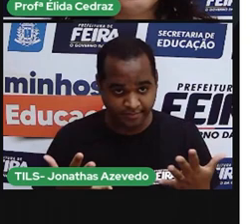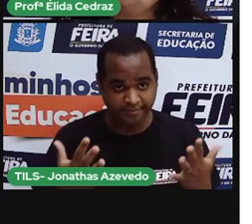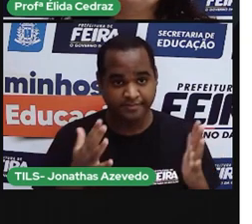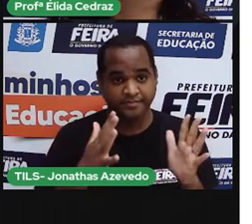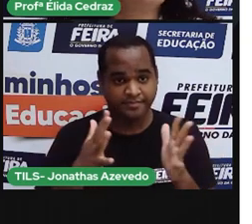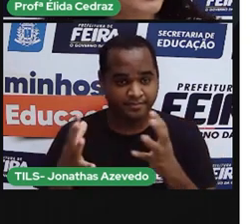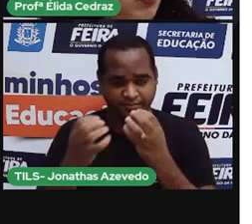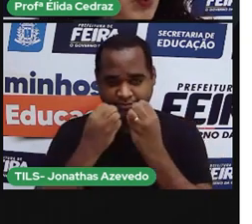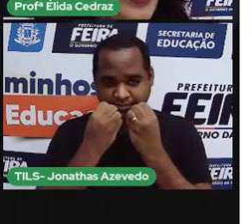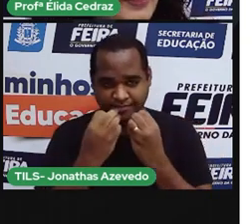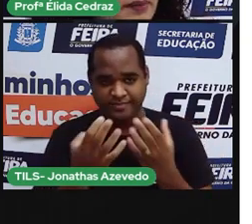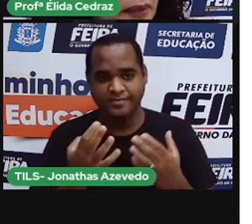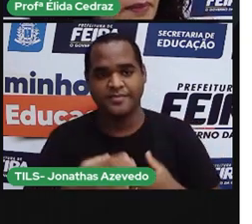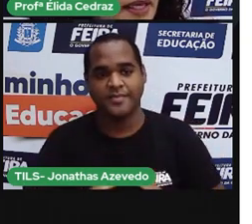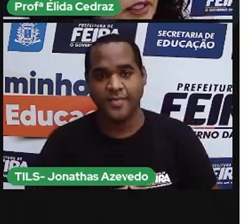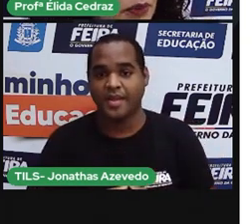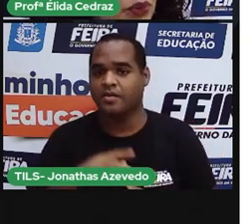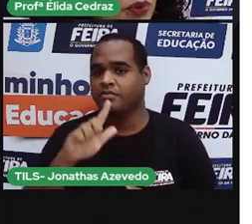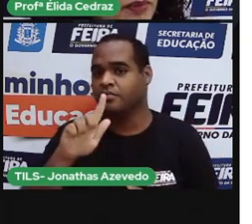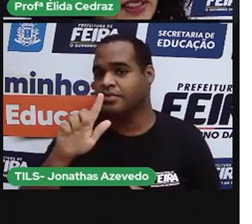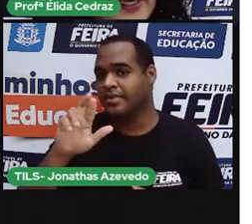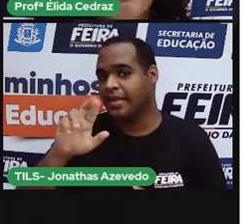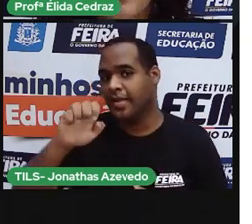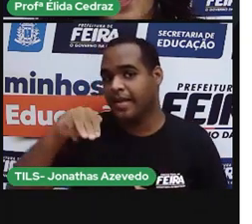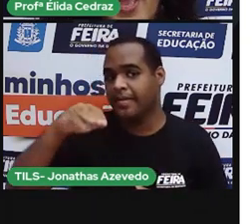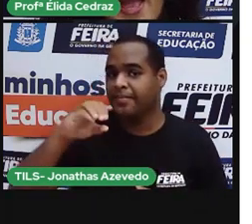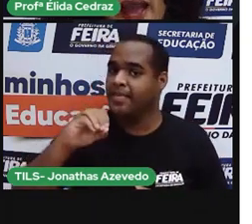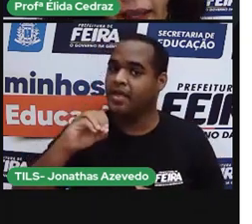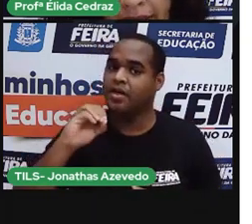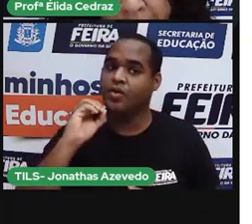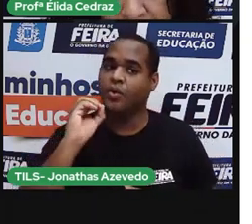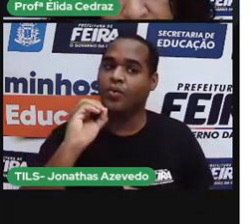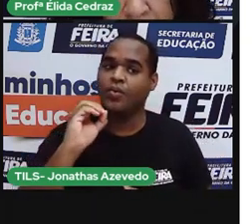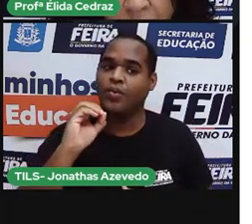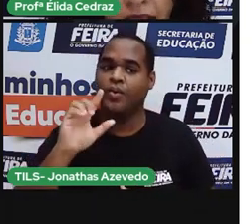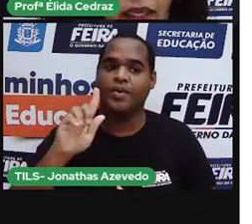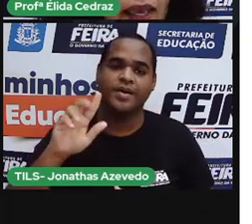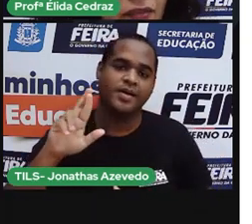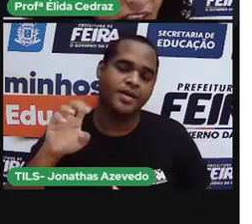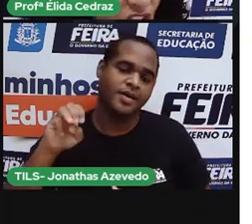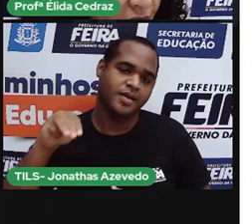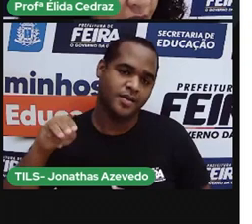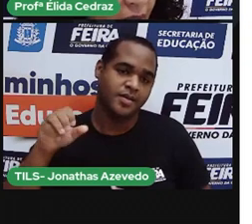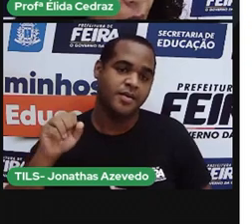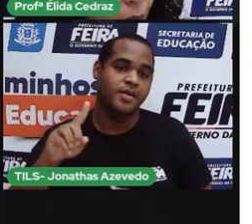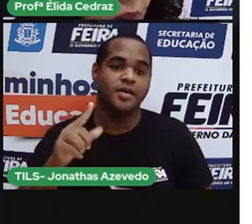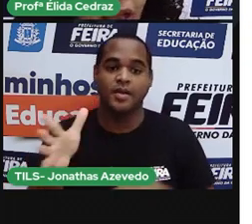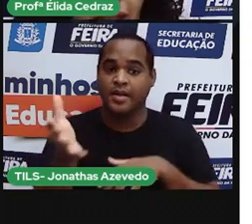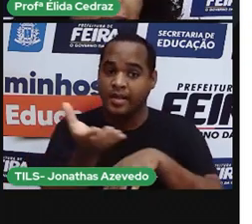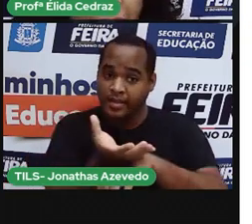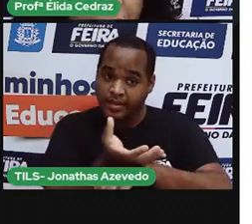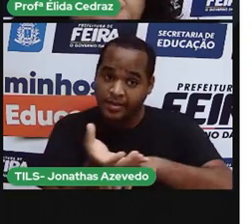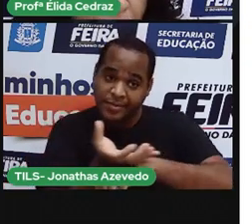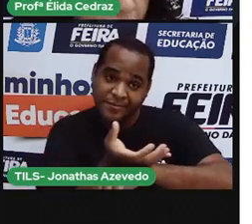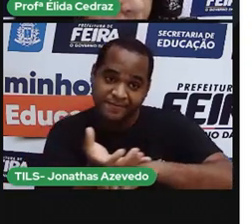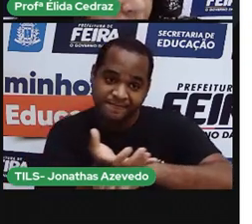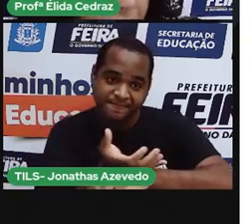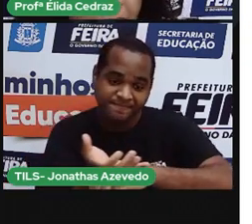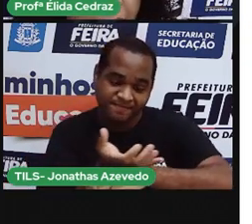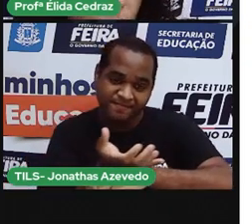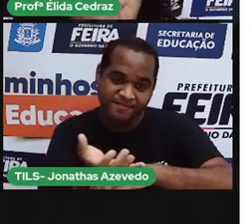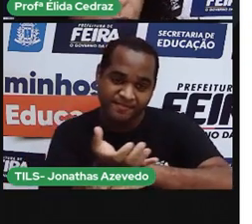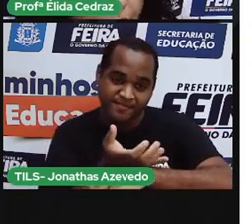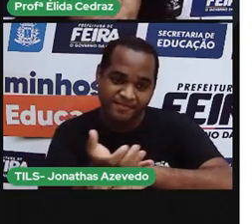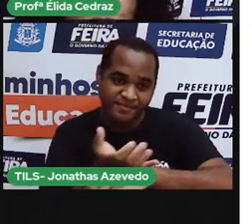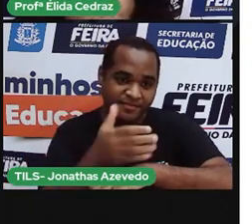o grama. É o grama mesmo, turminha. A grama é vegetal. Aquela graminha que